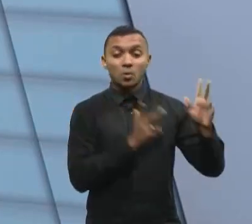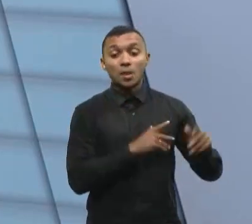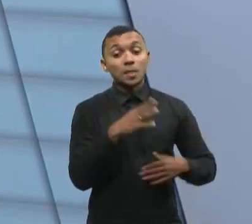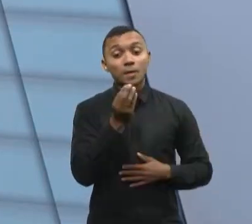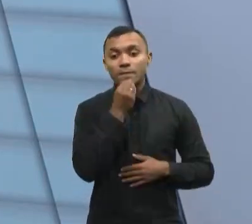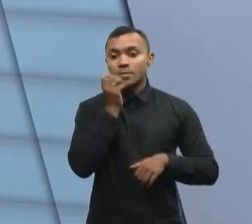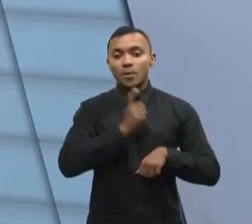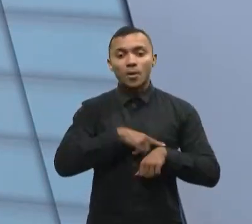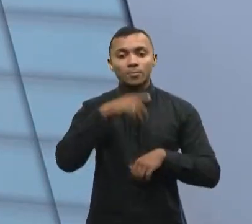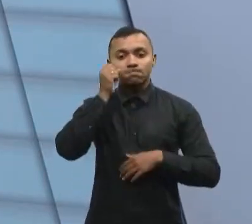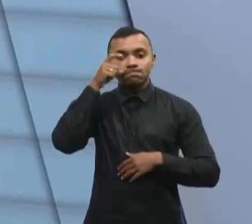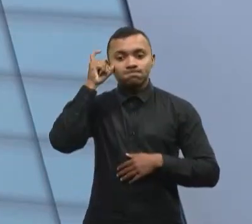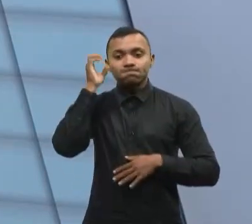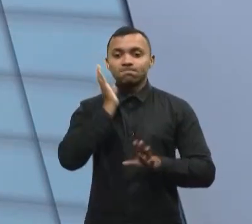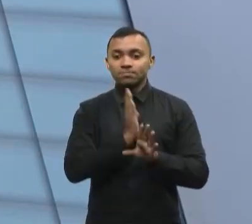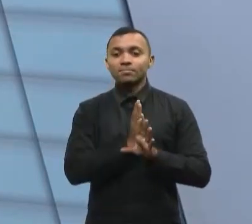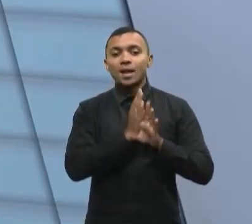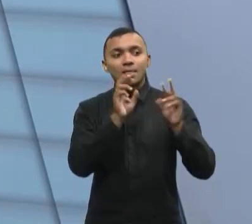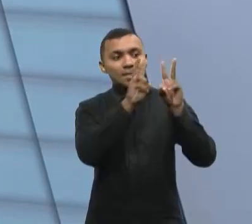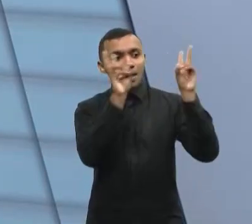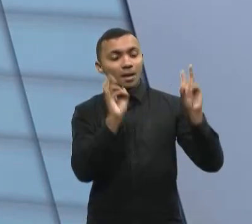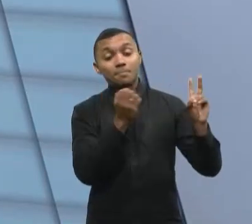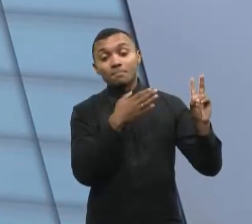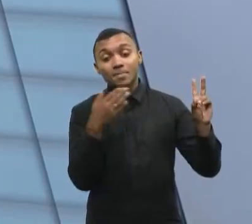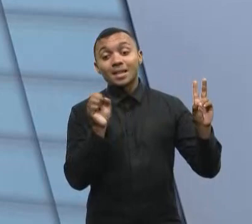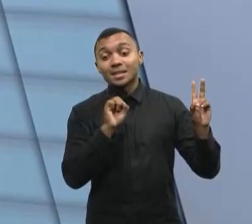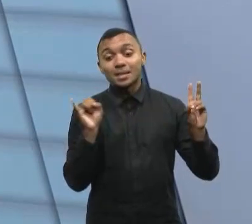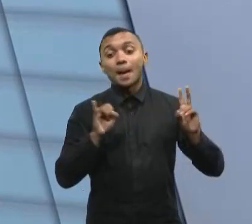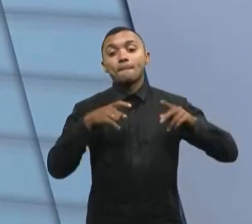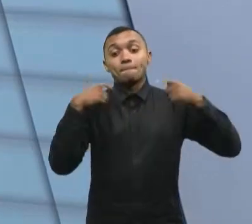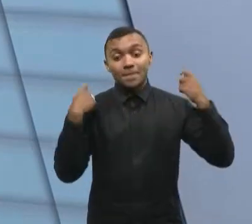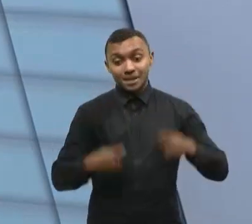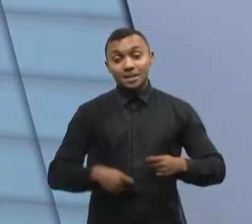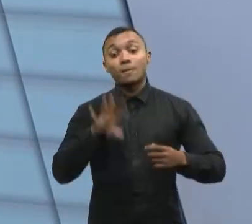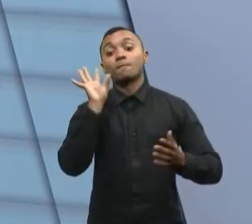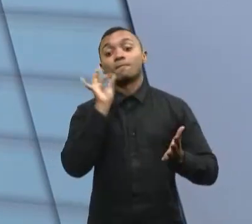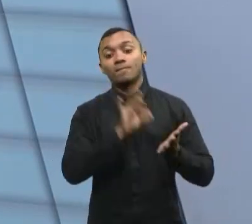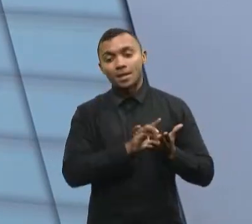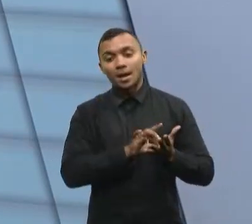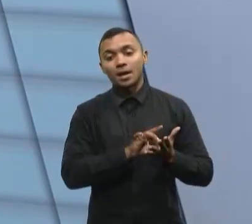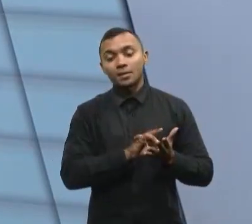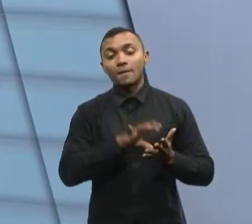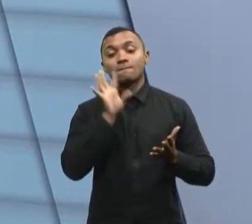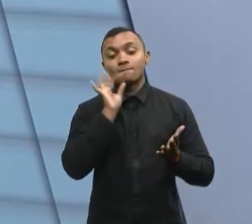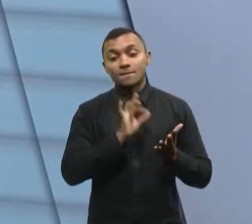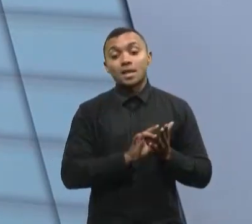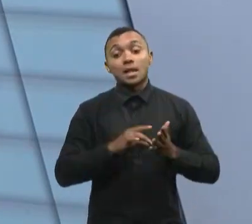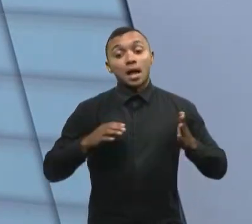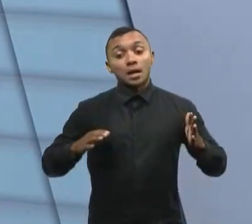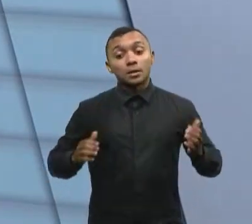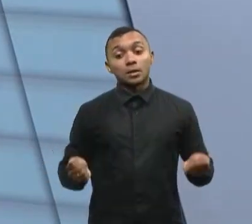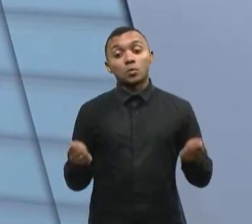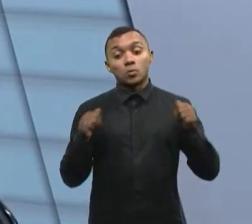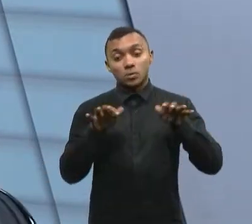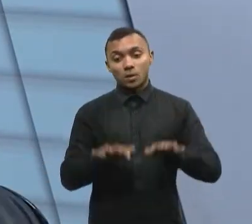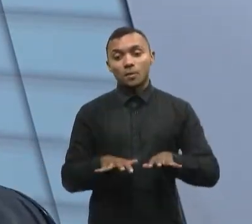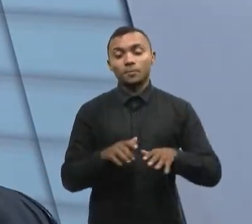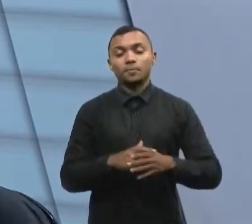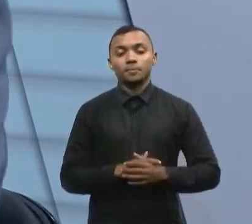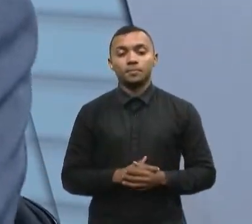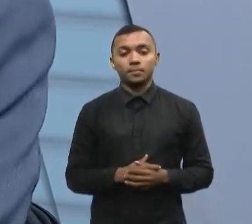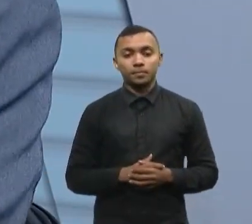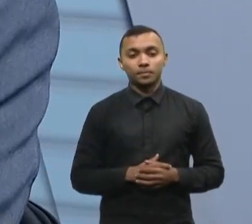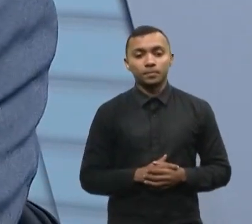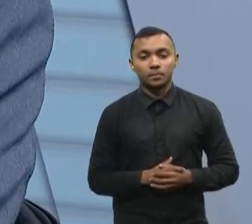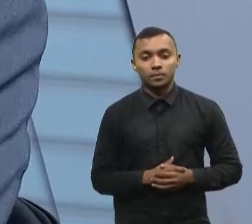acorde para o tema, para uma necessidade real de inclusão. Essa é a grande questão, né, doutor André?